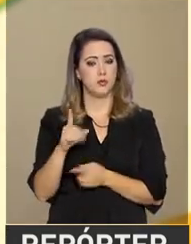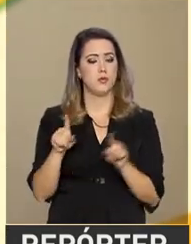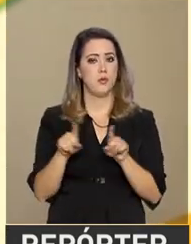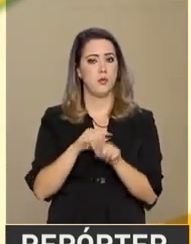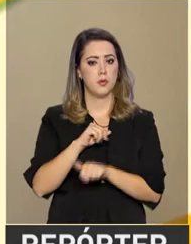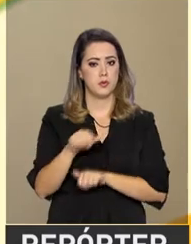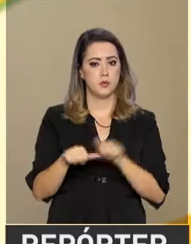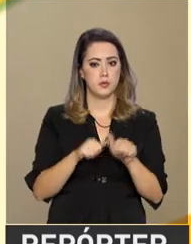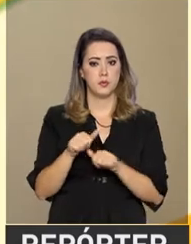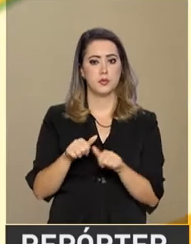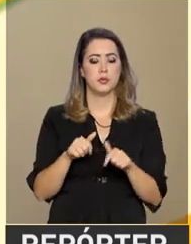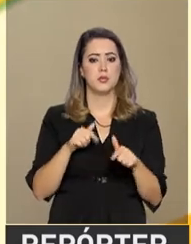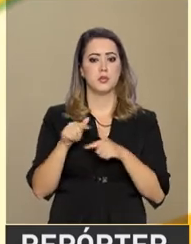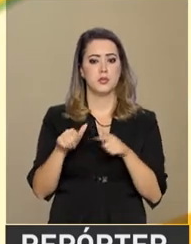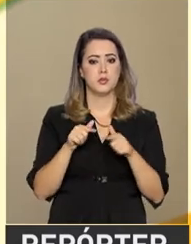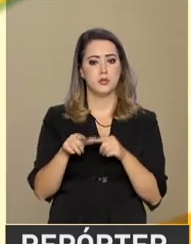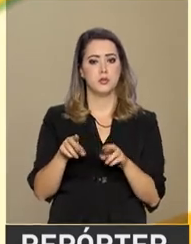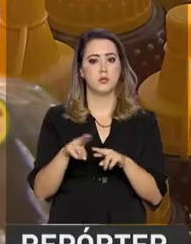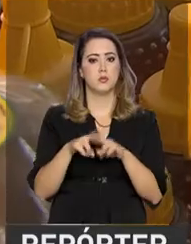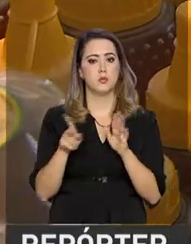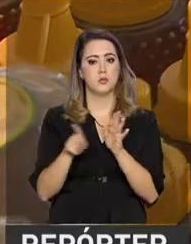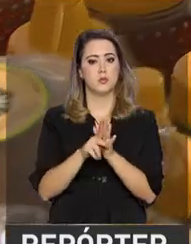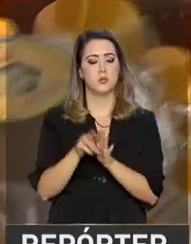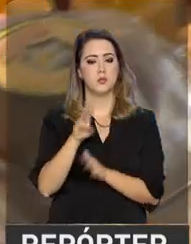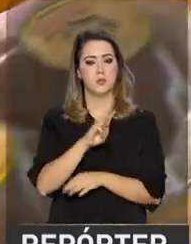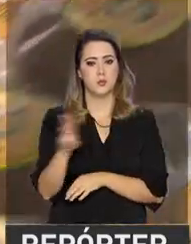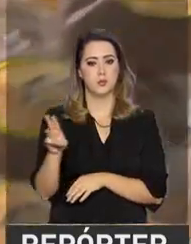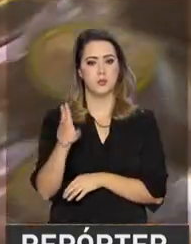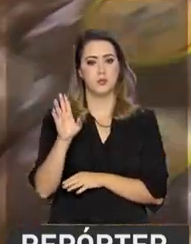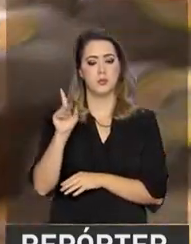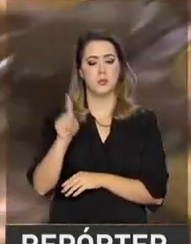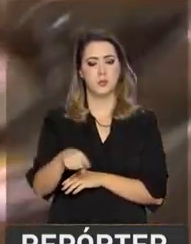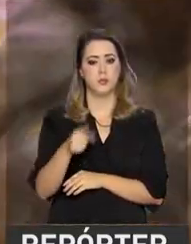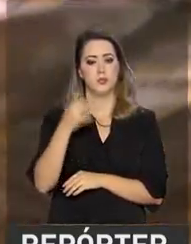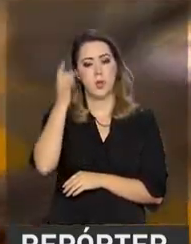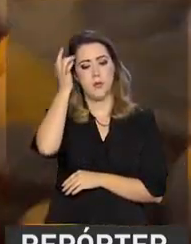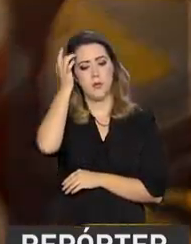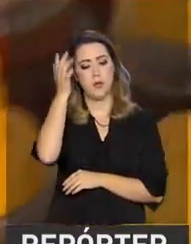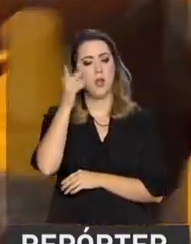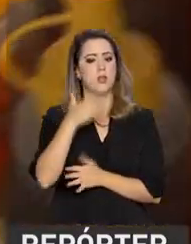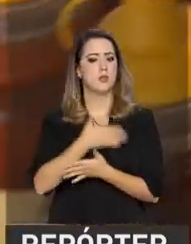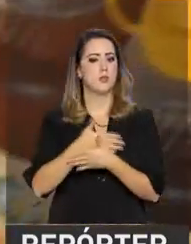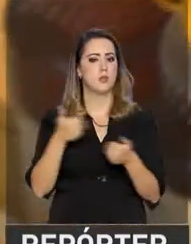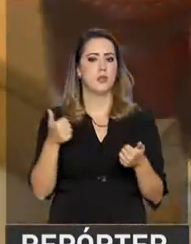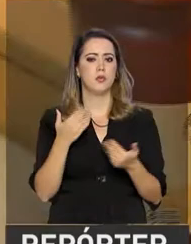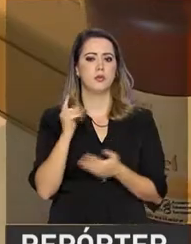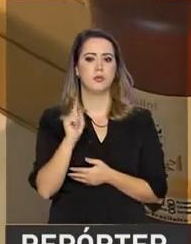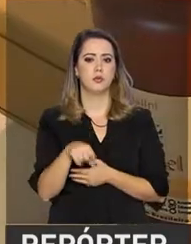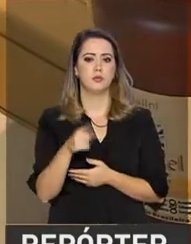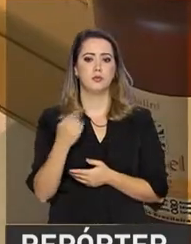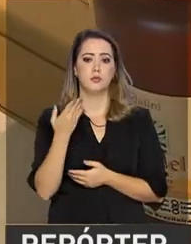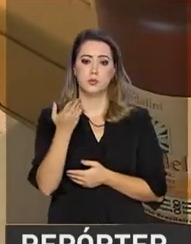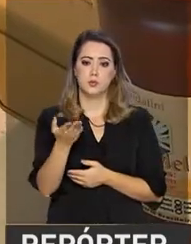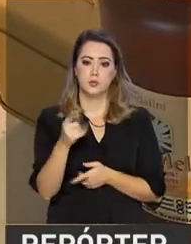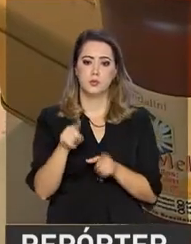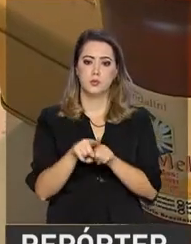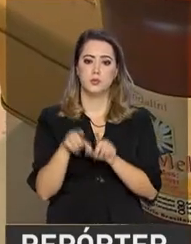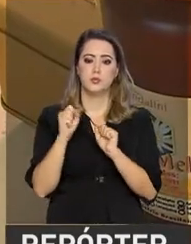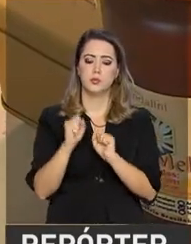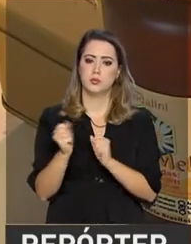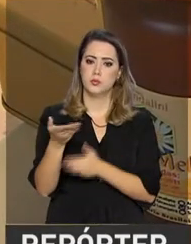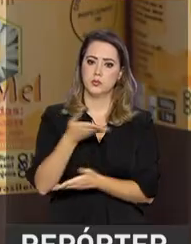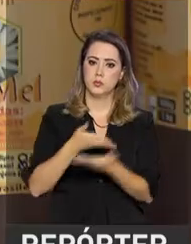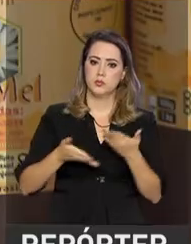mudança de atividade pelo site então assim a facilidade é muito grande pra você poder